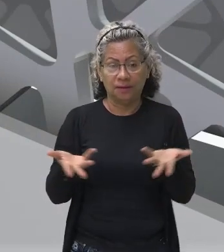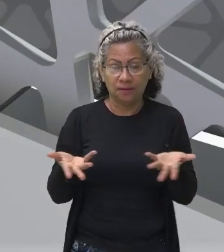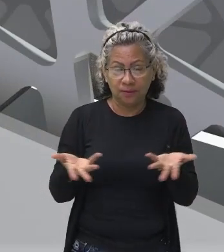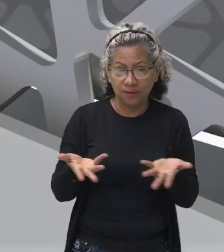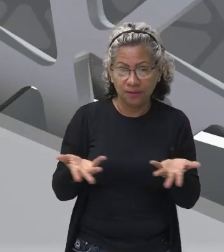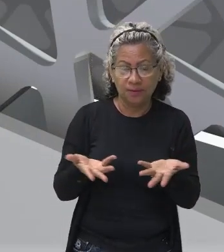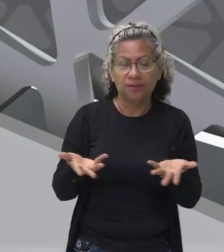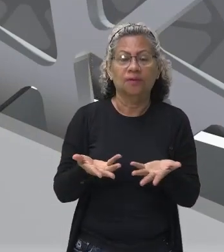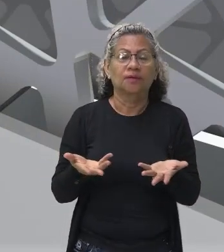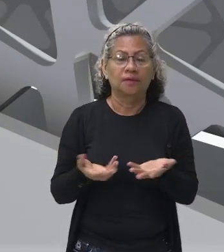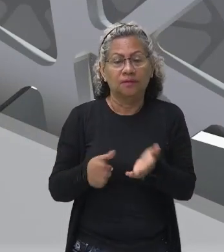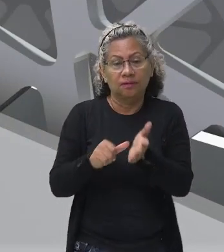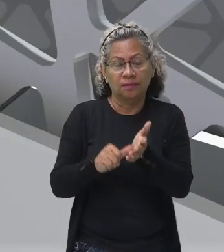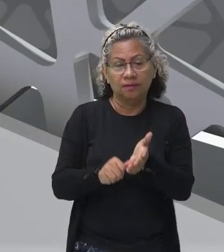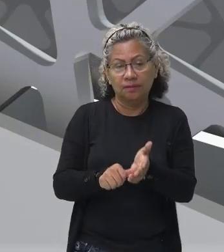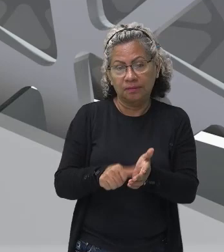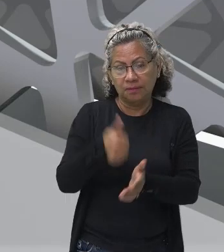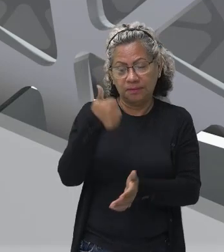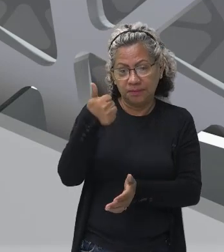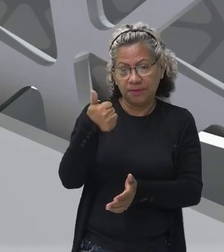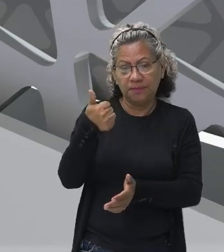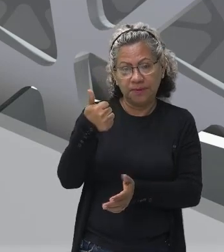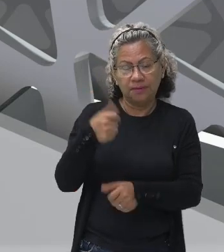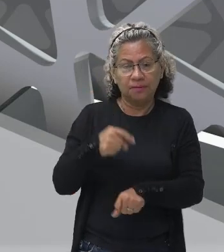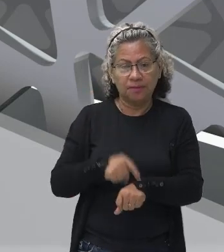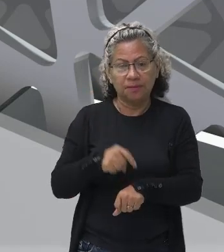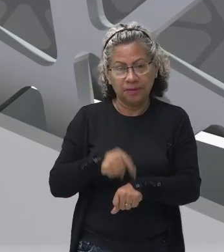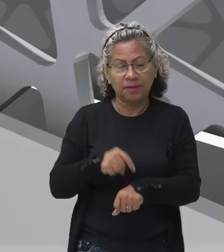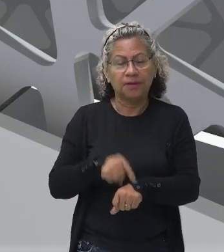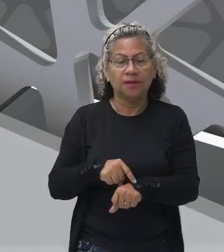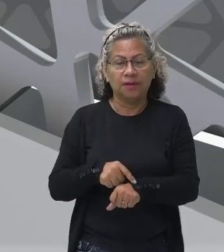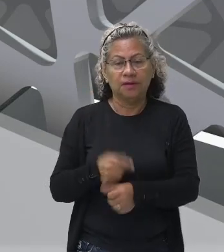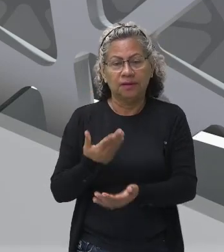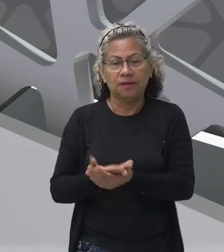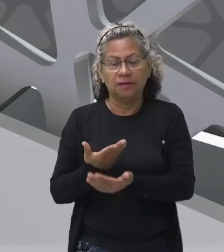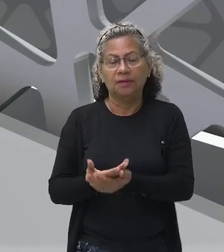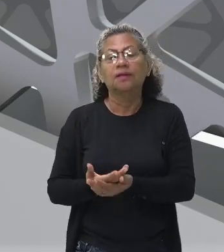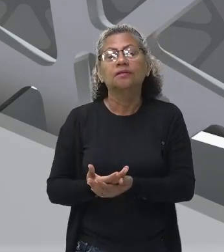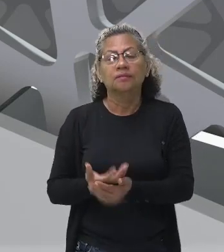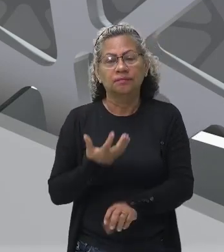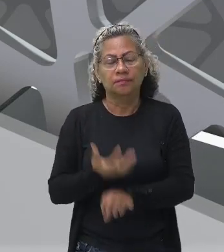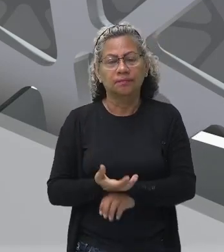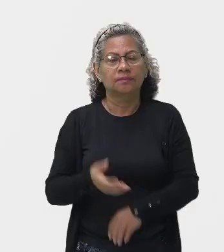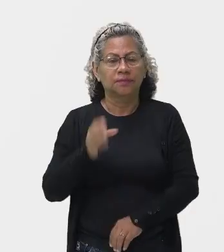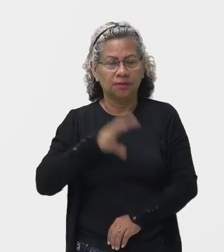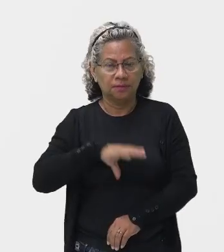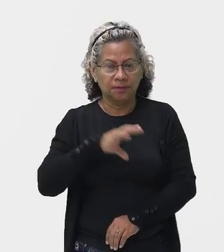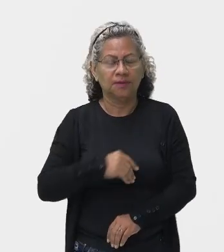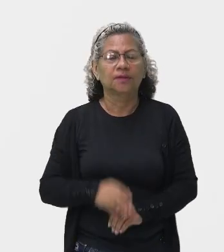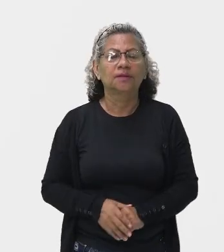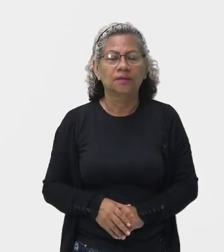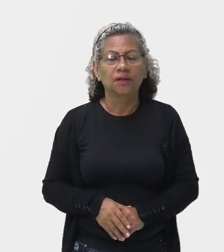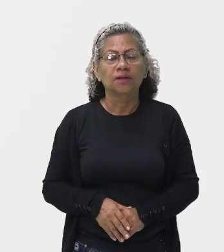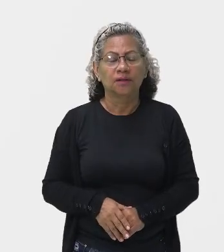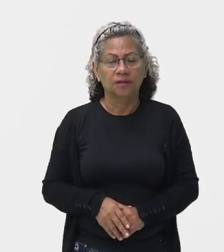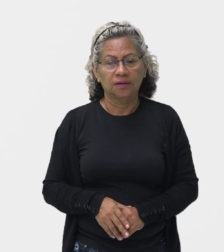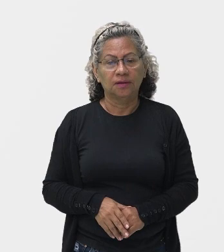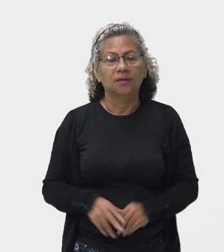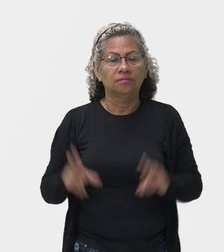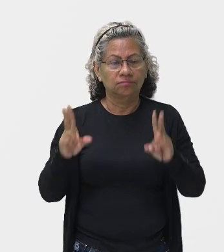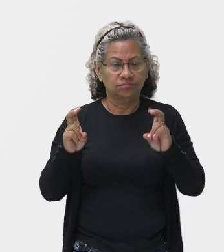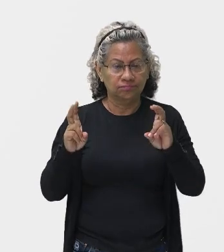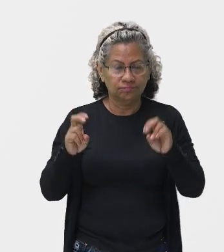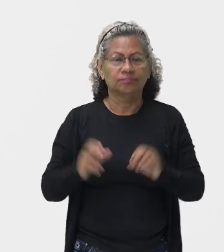para o nosso primeiro momento de língua portuguesa. O conteúdo é sobre, vamos lá,